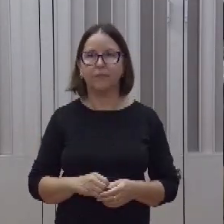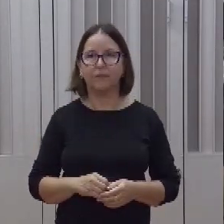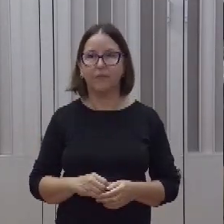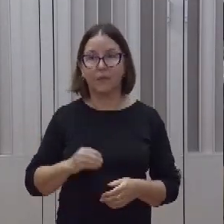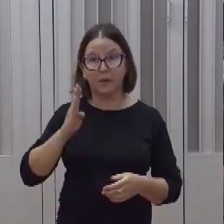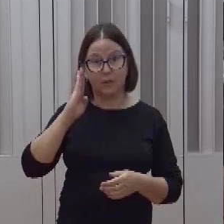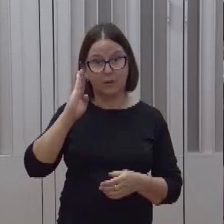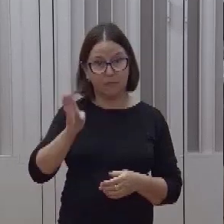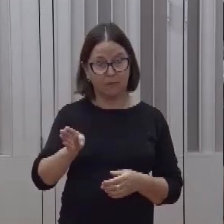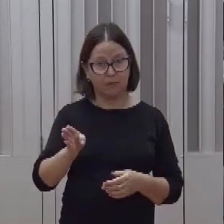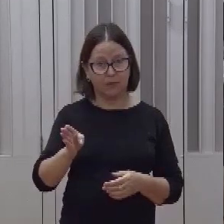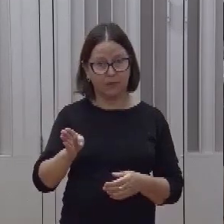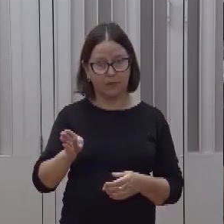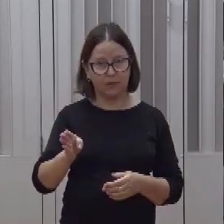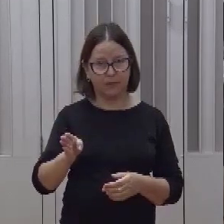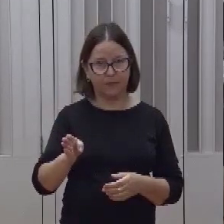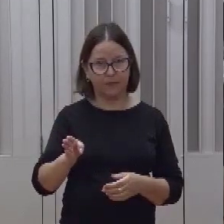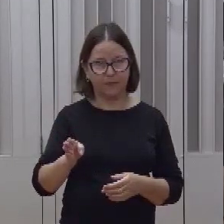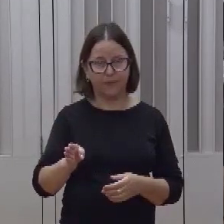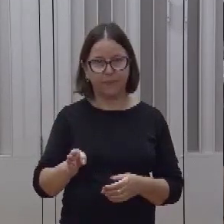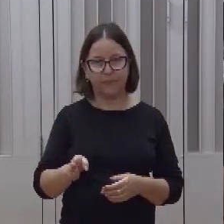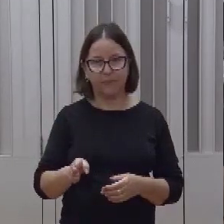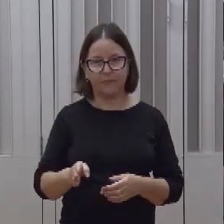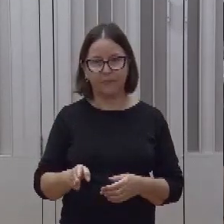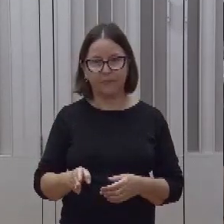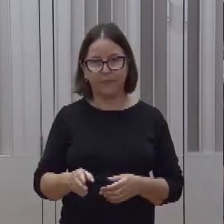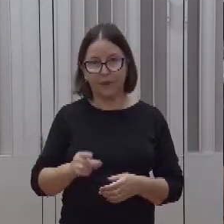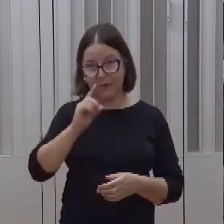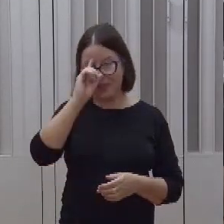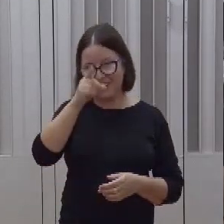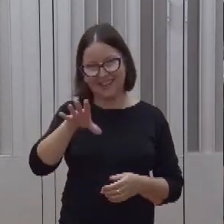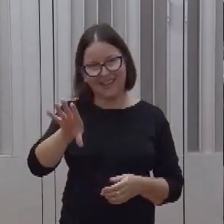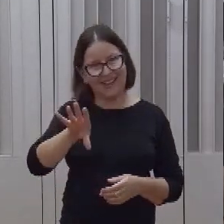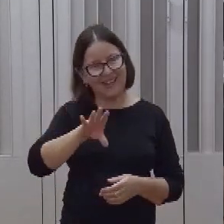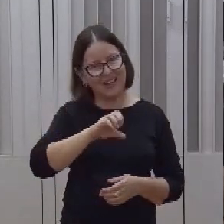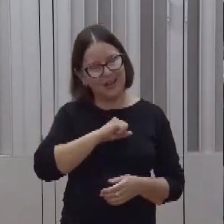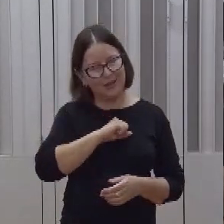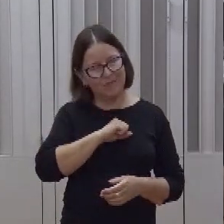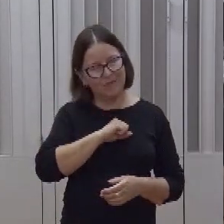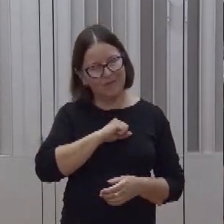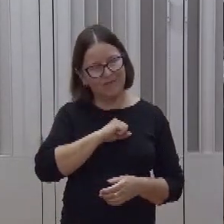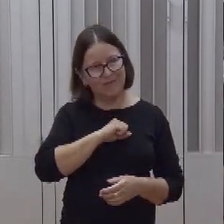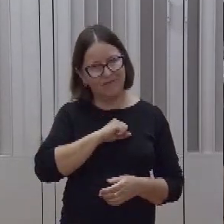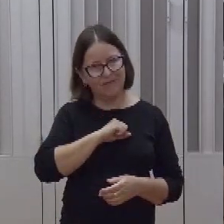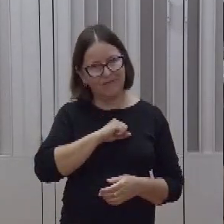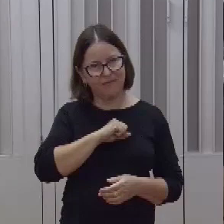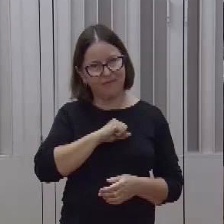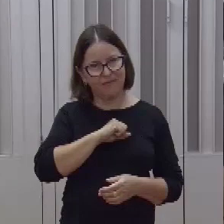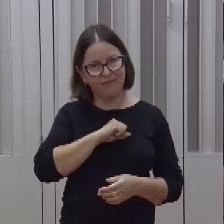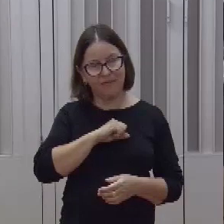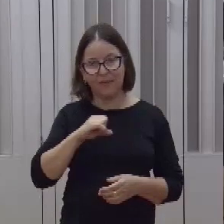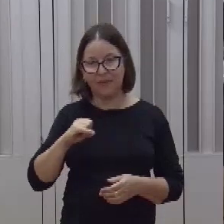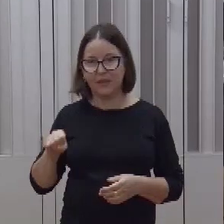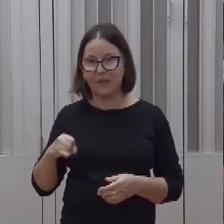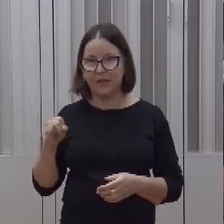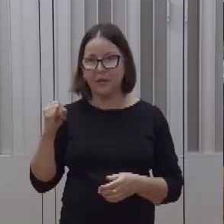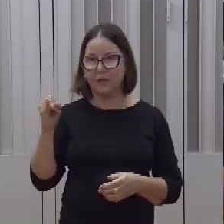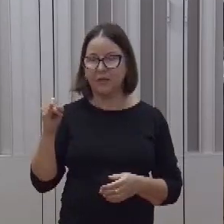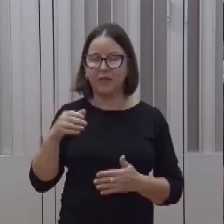Principalmente aquele preceito de amor que é essencial a todas as suas palavras.